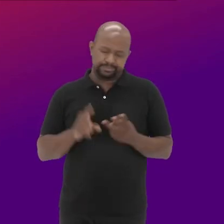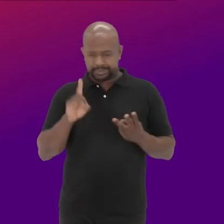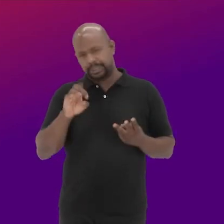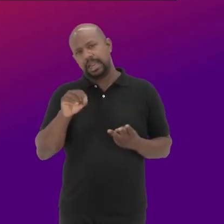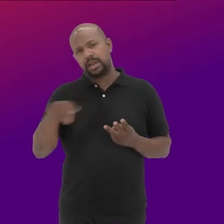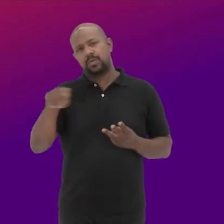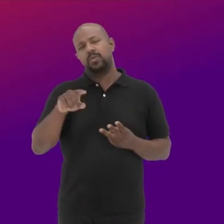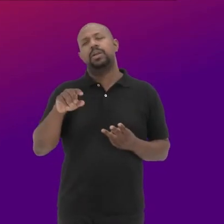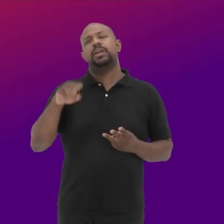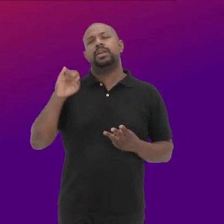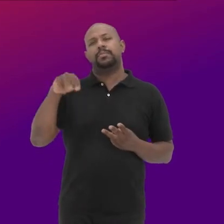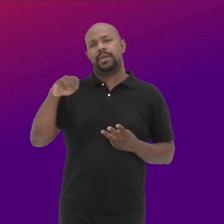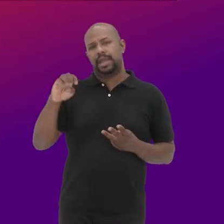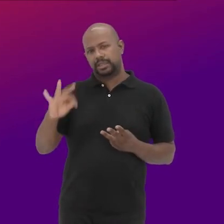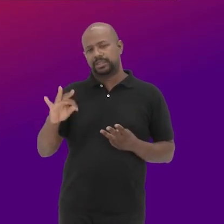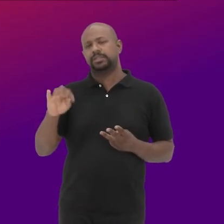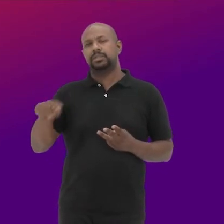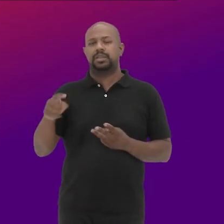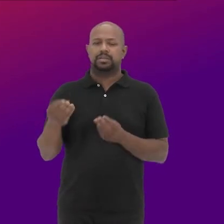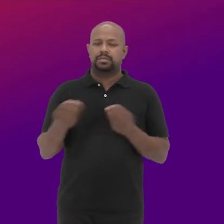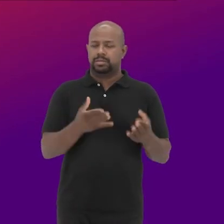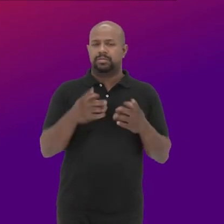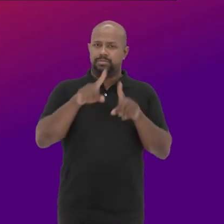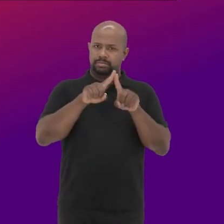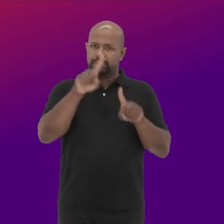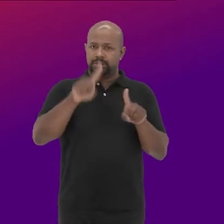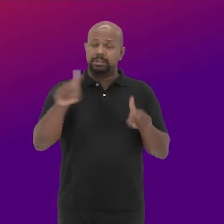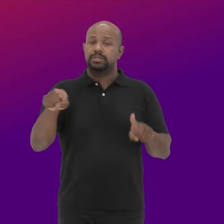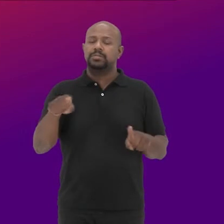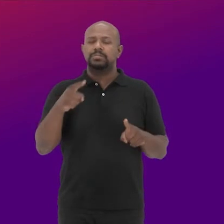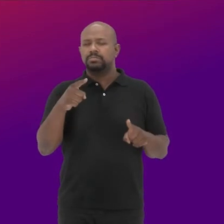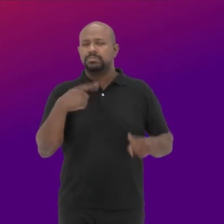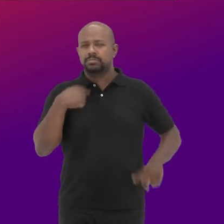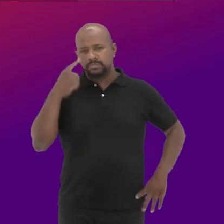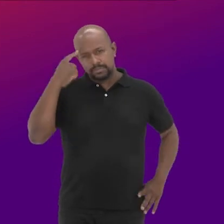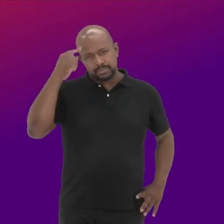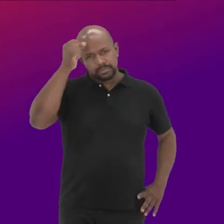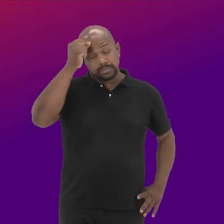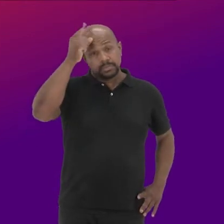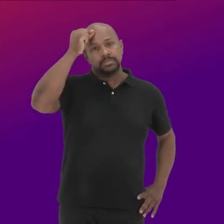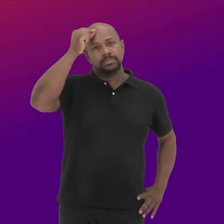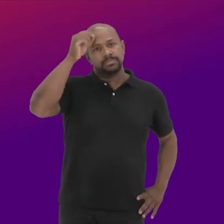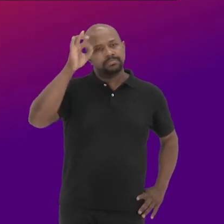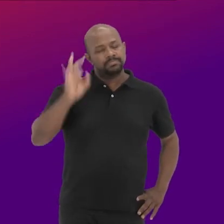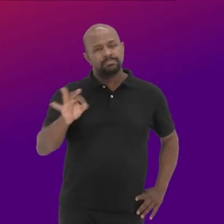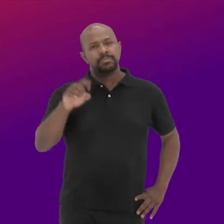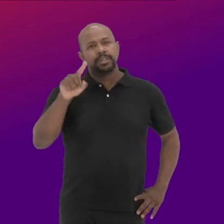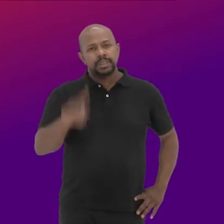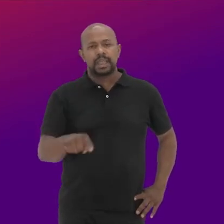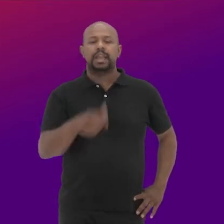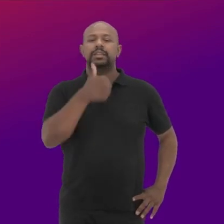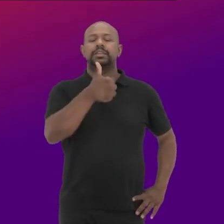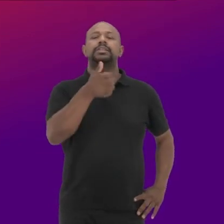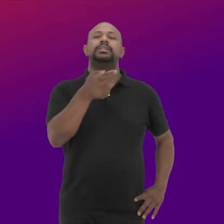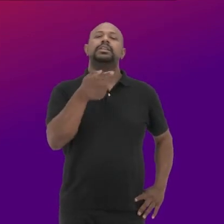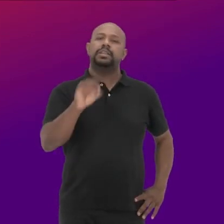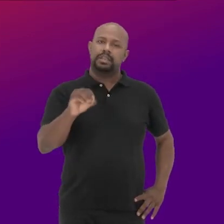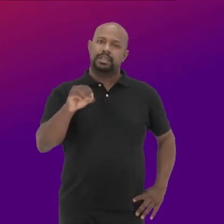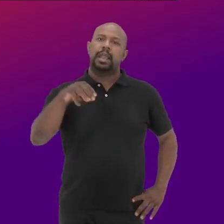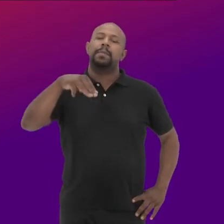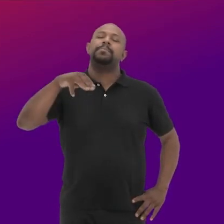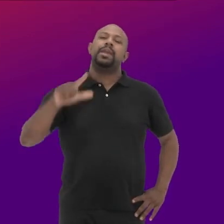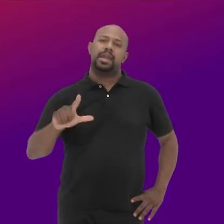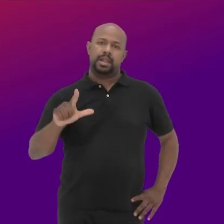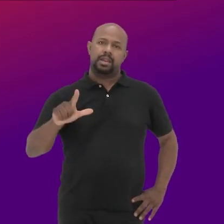e, obviamente, junto com o IMET, como fornecedor do índice, o gatilho, ou seja, o ponto que era 170